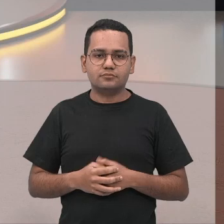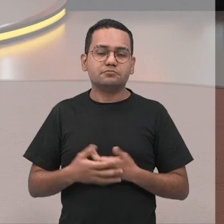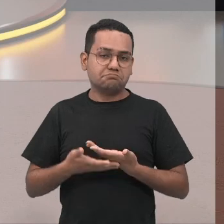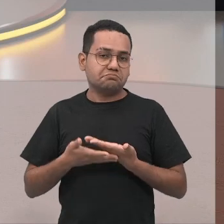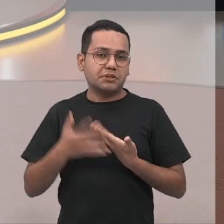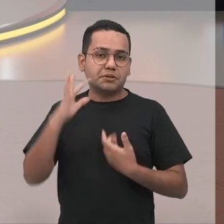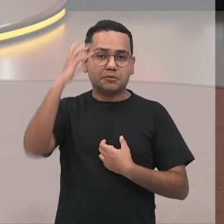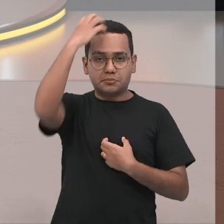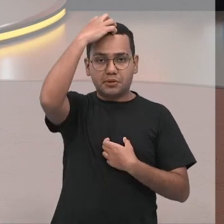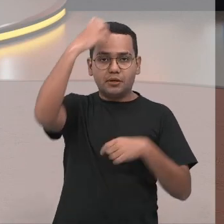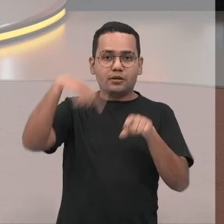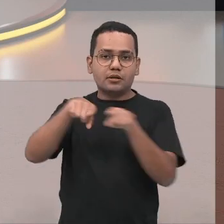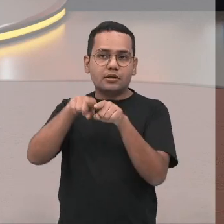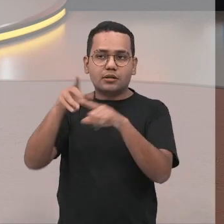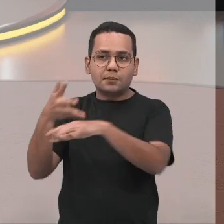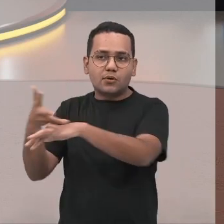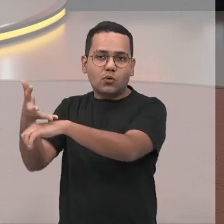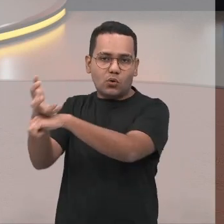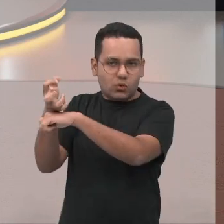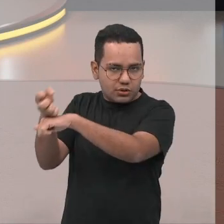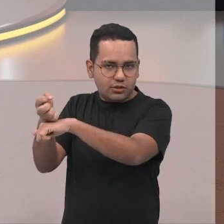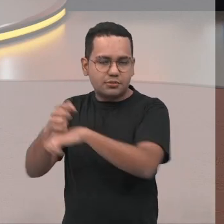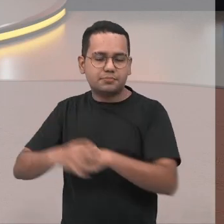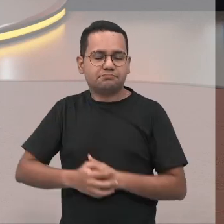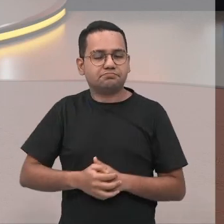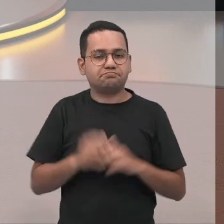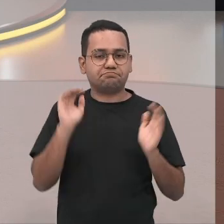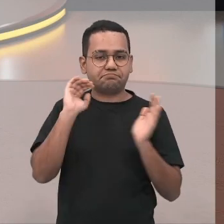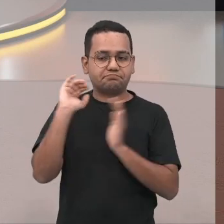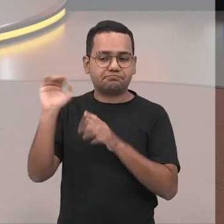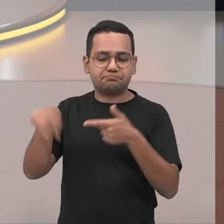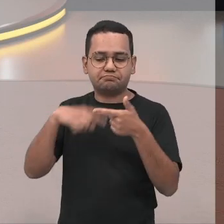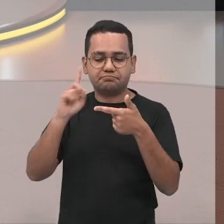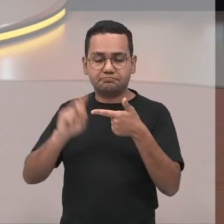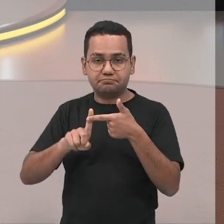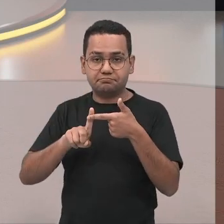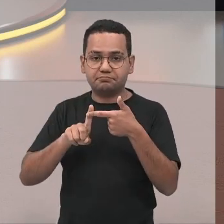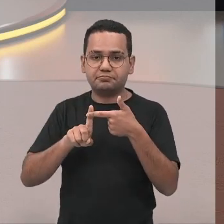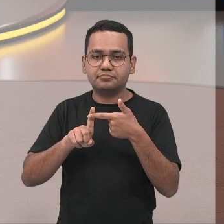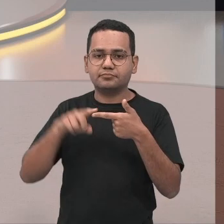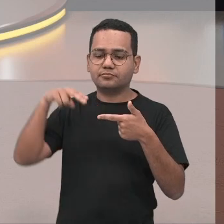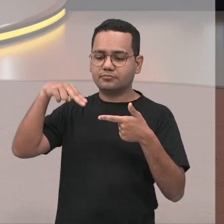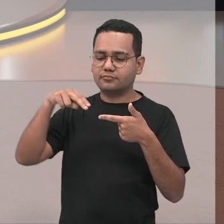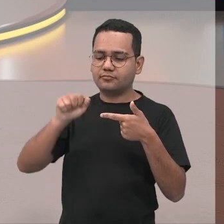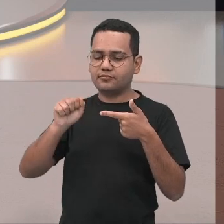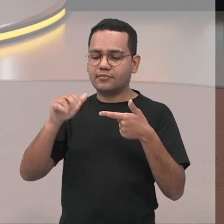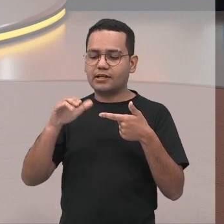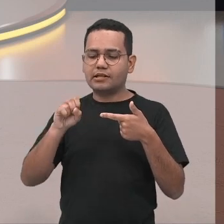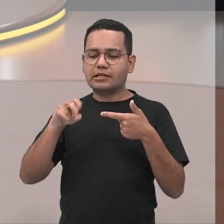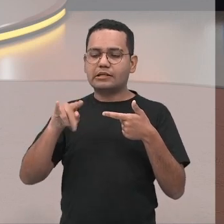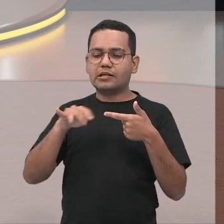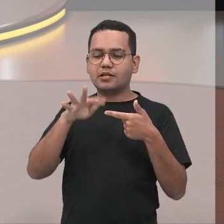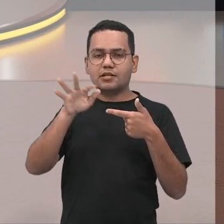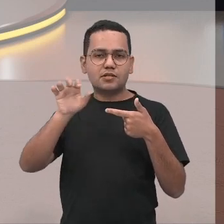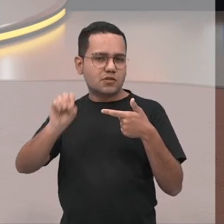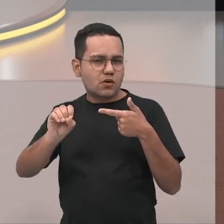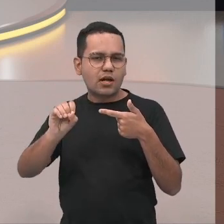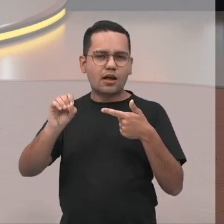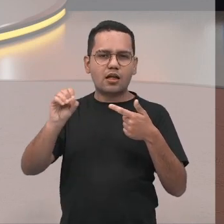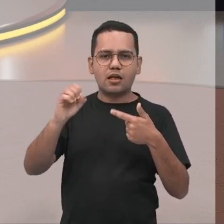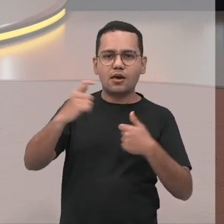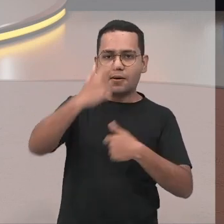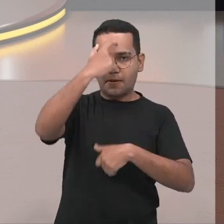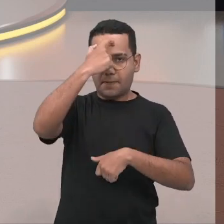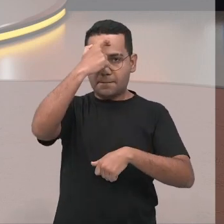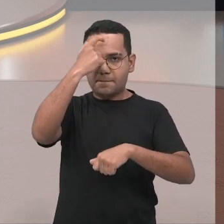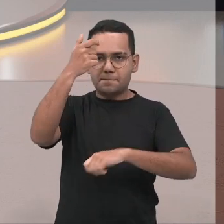e neocolonialismo do século XIX. Adiante, galera, vamos lá. Também o nacionalismo, o sentimento, a noção de pertencimento